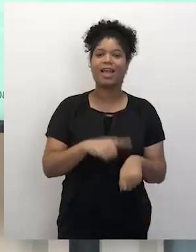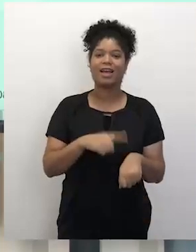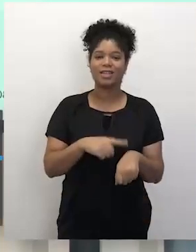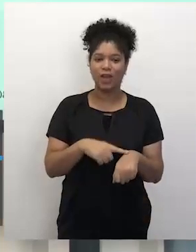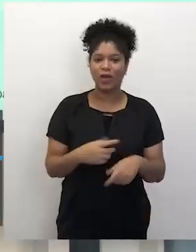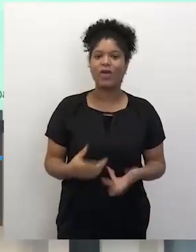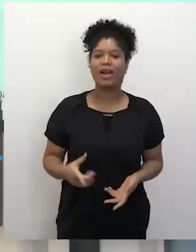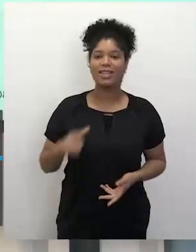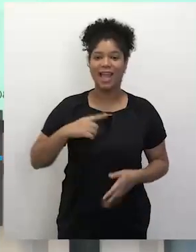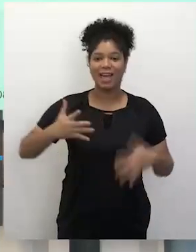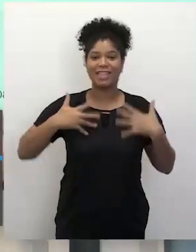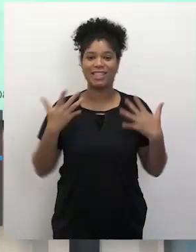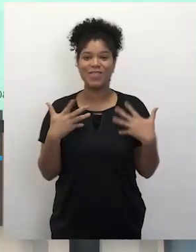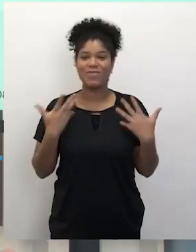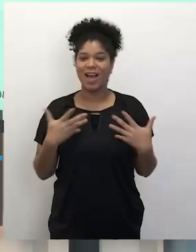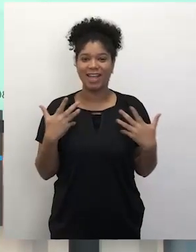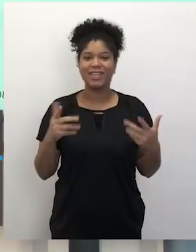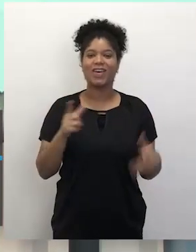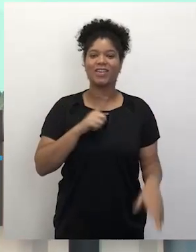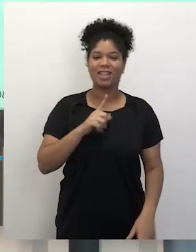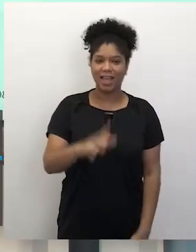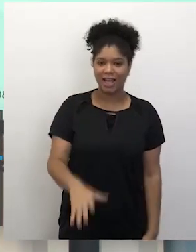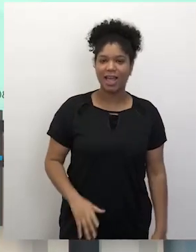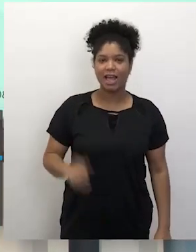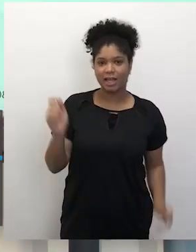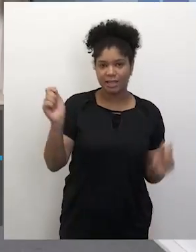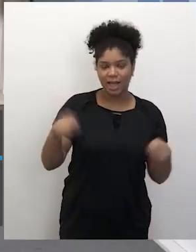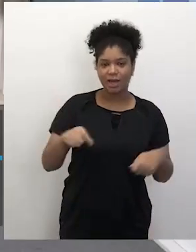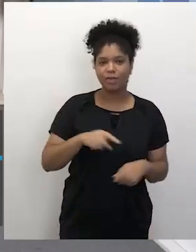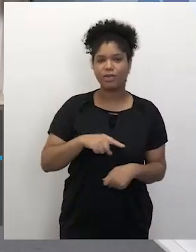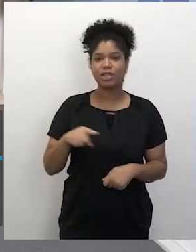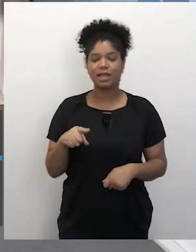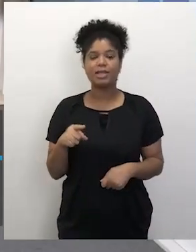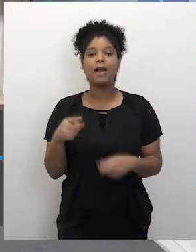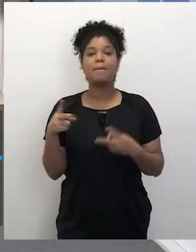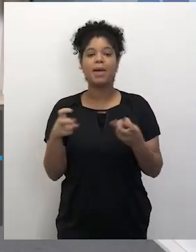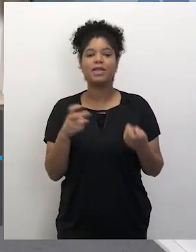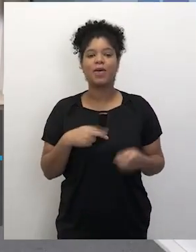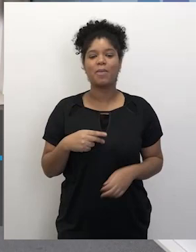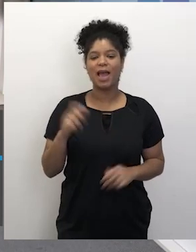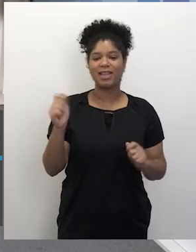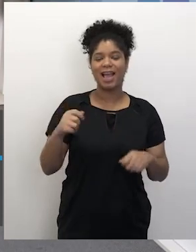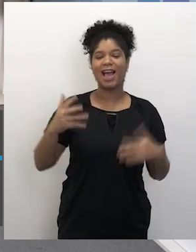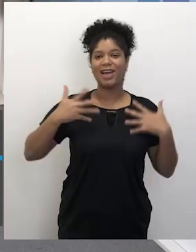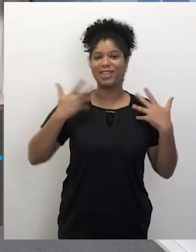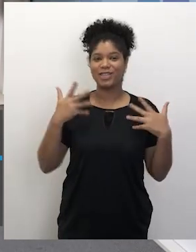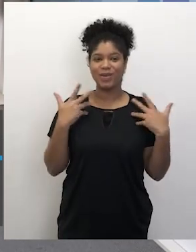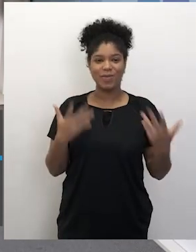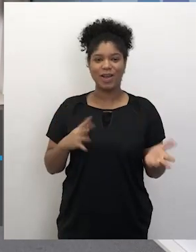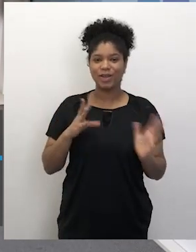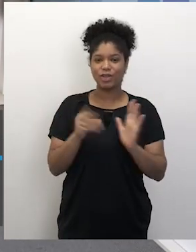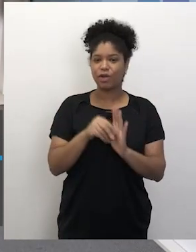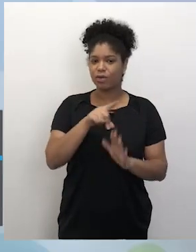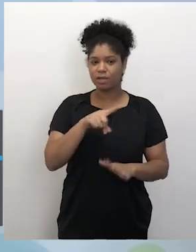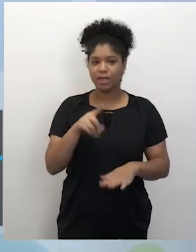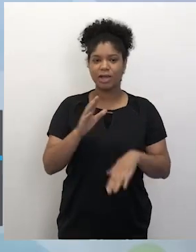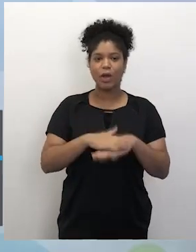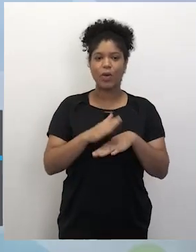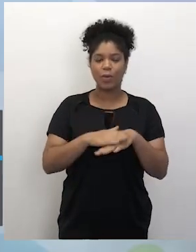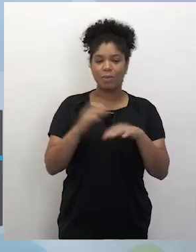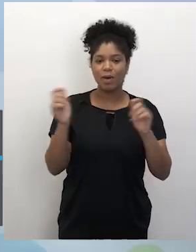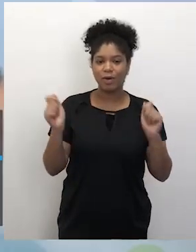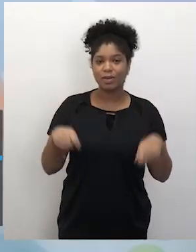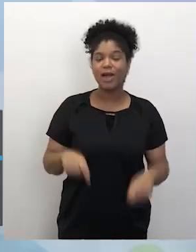realmente, é com muita alegria. Então, assim, extravasem também. Podem fazer aí ha-ha vocês, fica aí entre vocês, né?